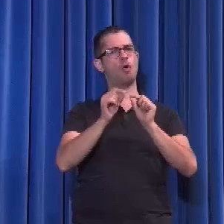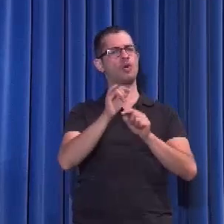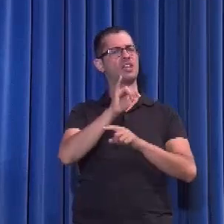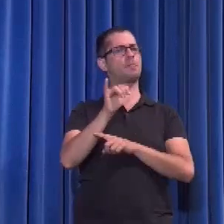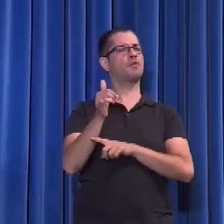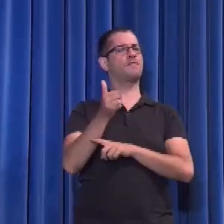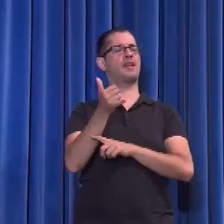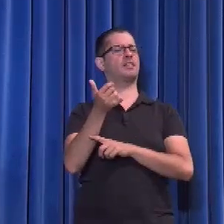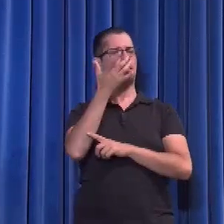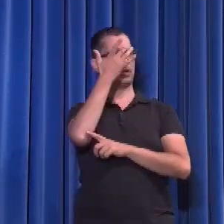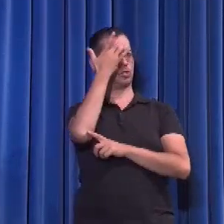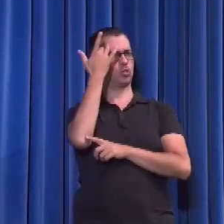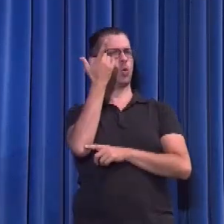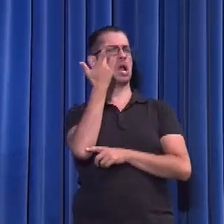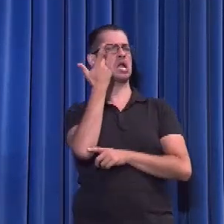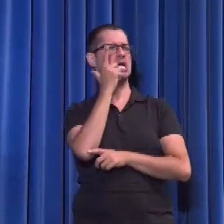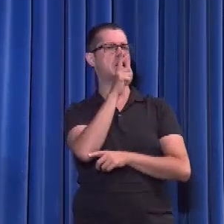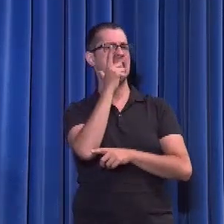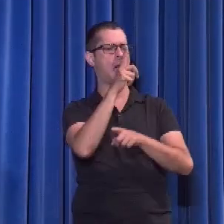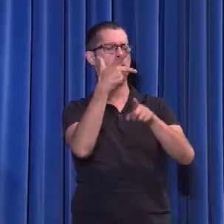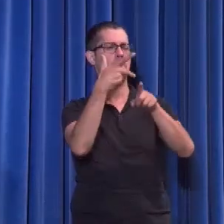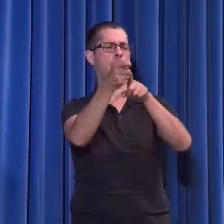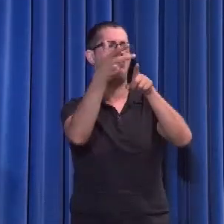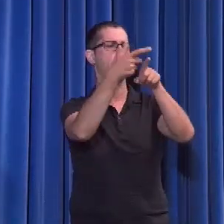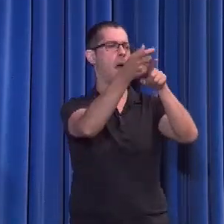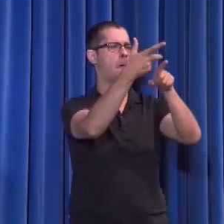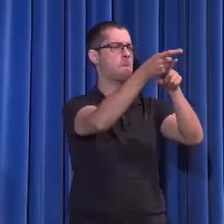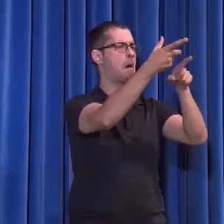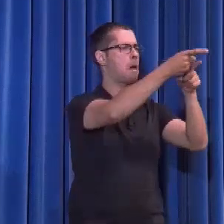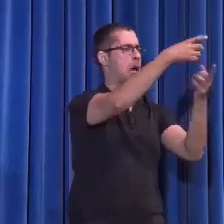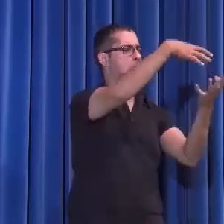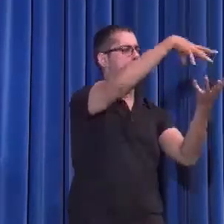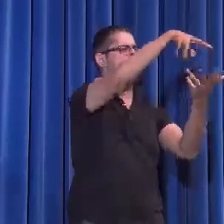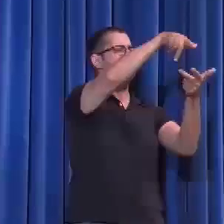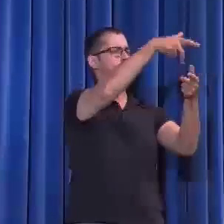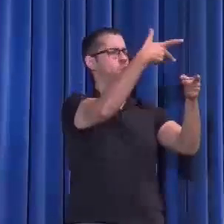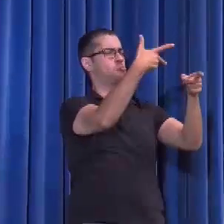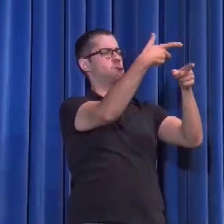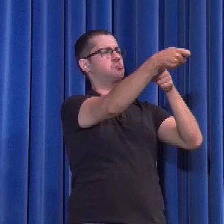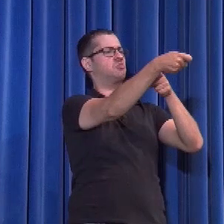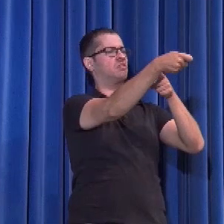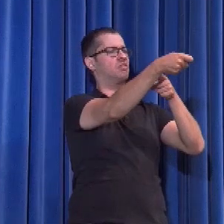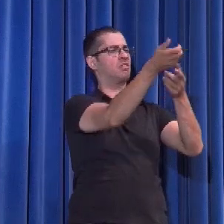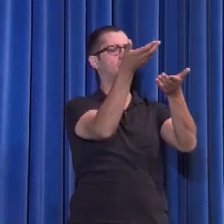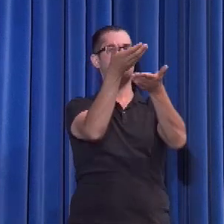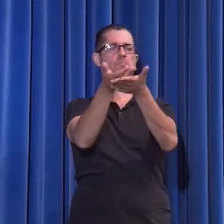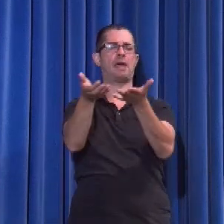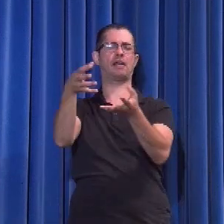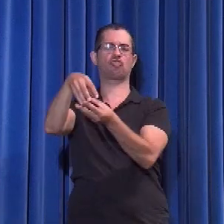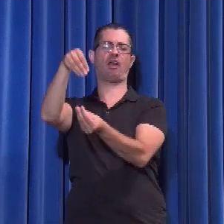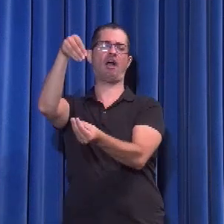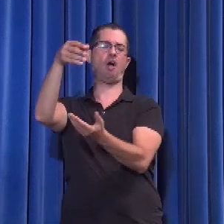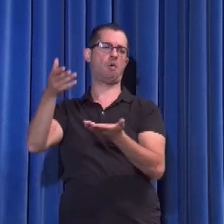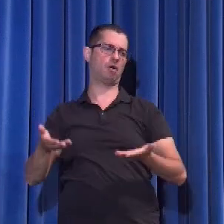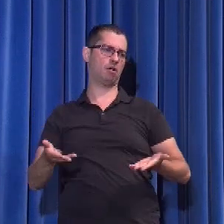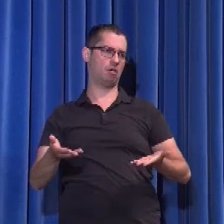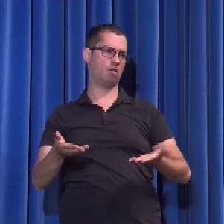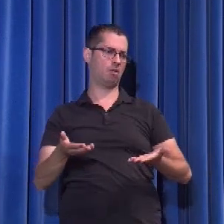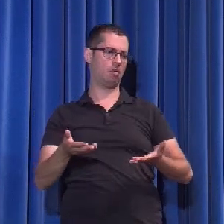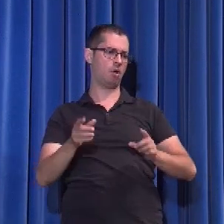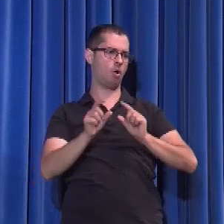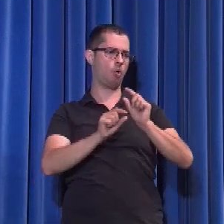inteiro e perder a sua alma? Ou o que ele vai dar em recompensa da sua